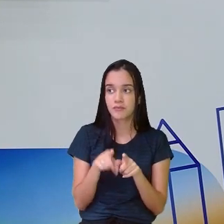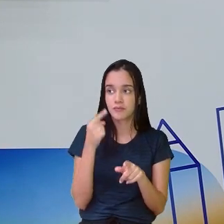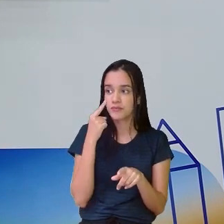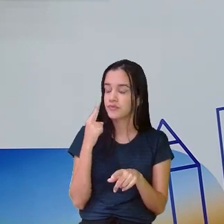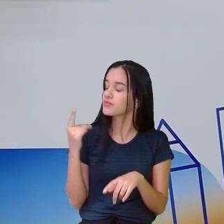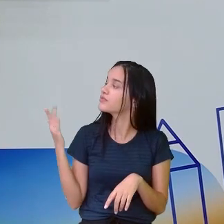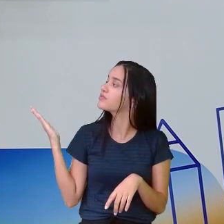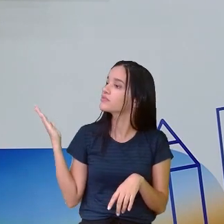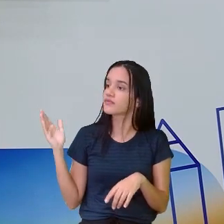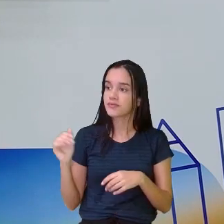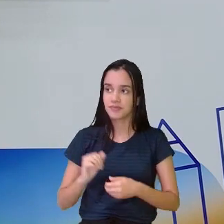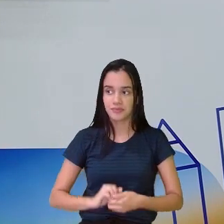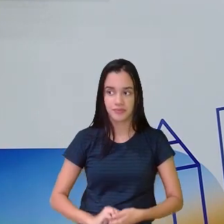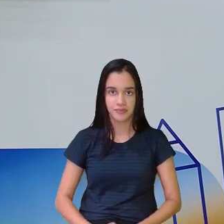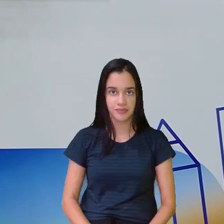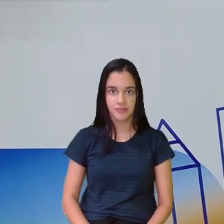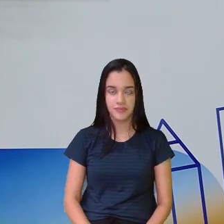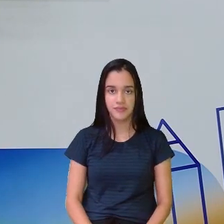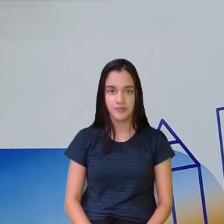dessa arte que eu fiz, tá?